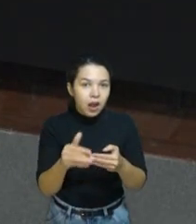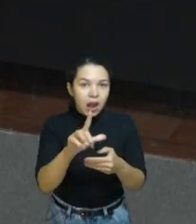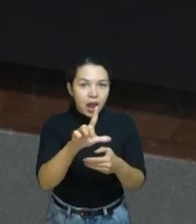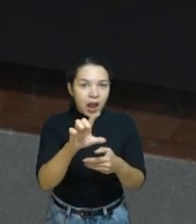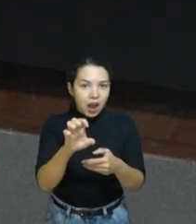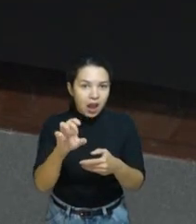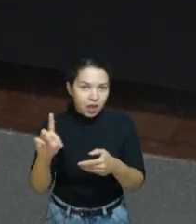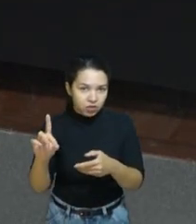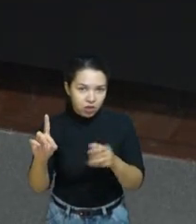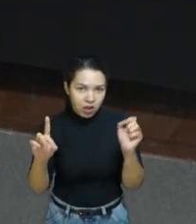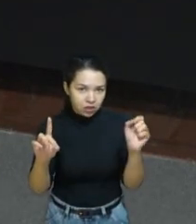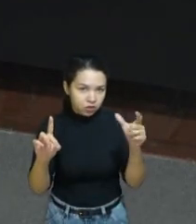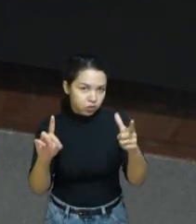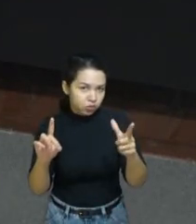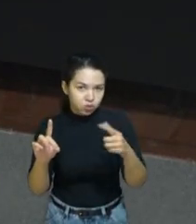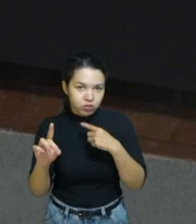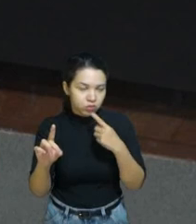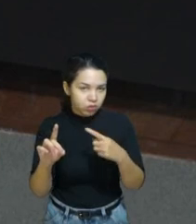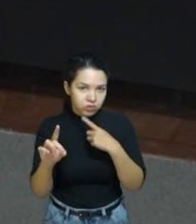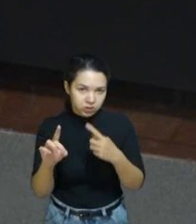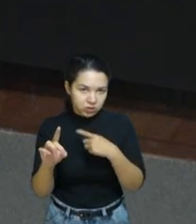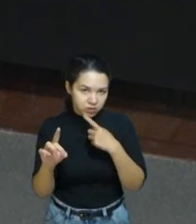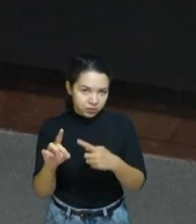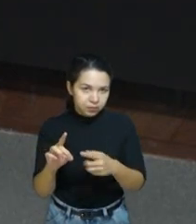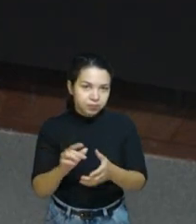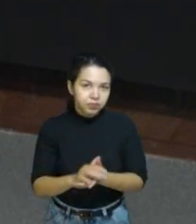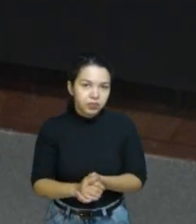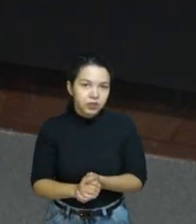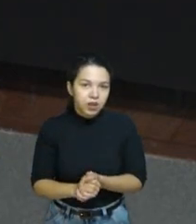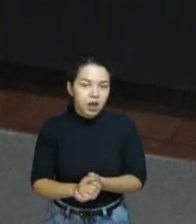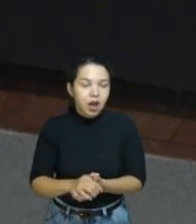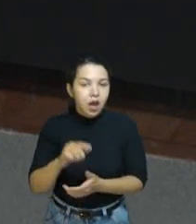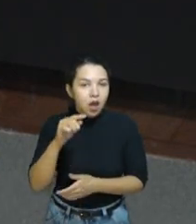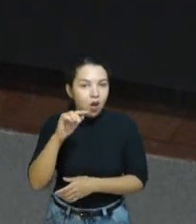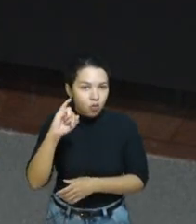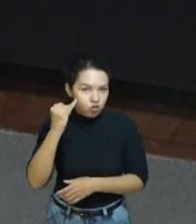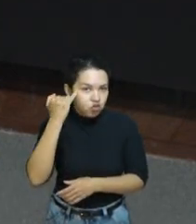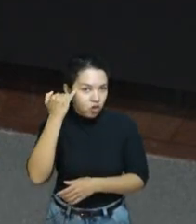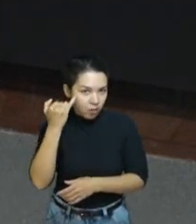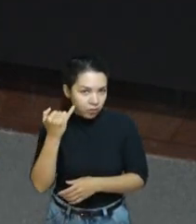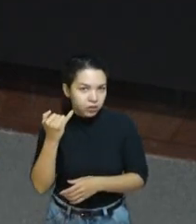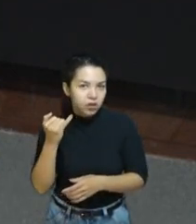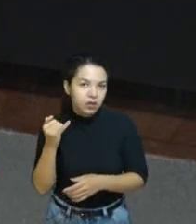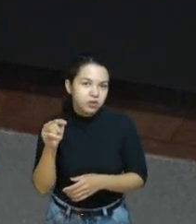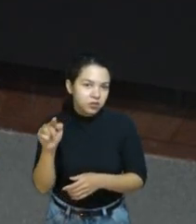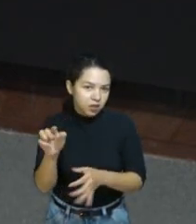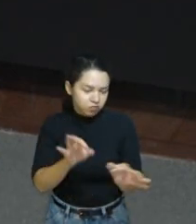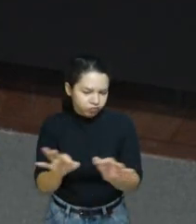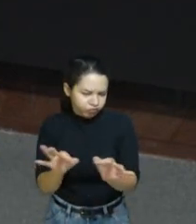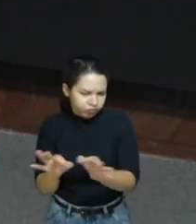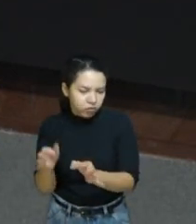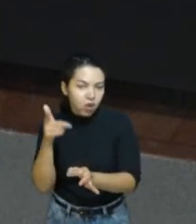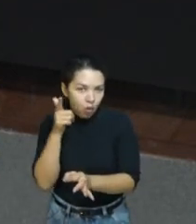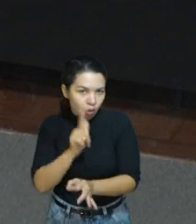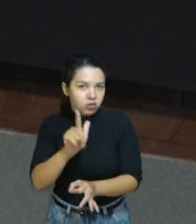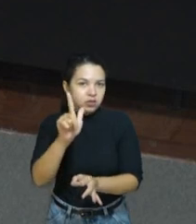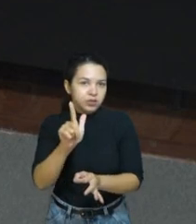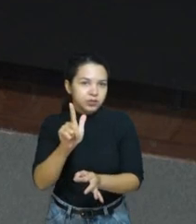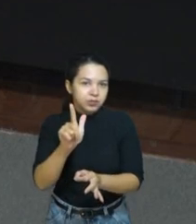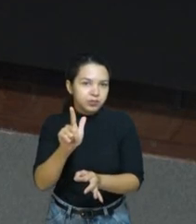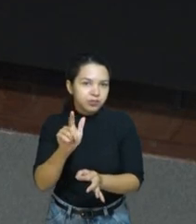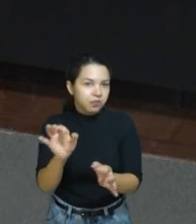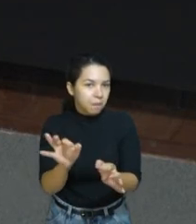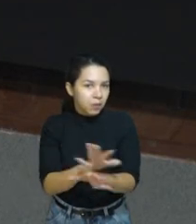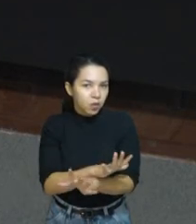fazer LED, acho que azul, tinha uma cor que não fazia. Aí o japonês foi lá, também para variar, e conseguiu, e aí